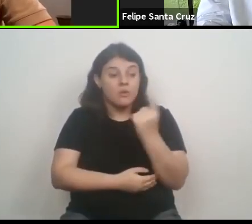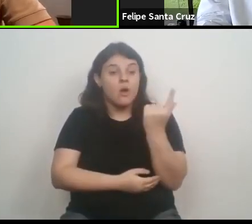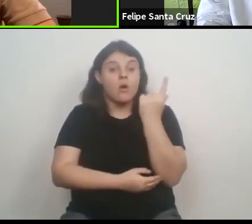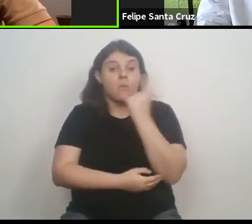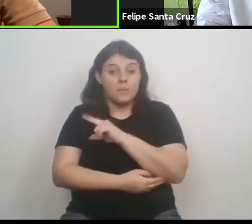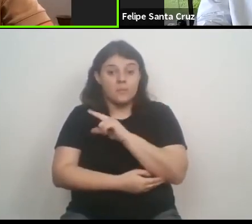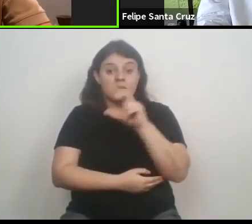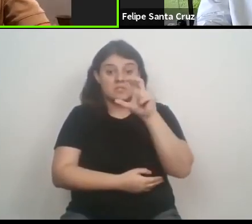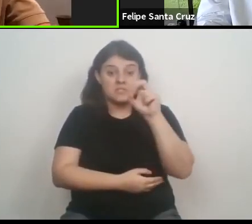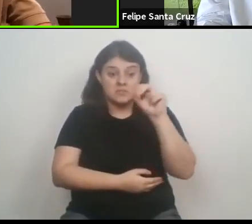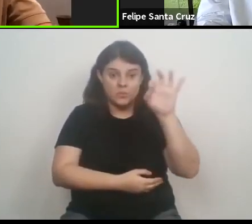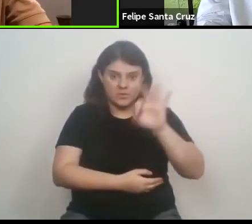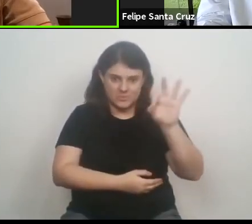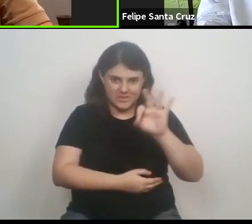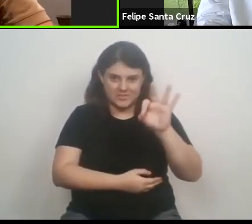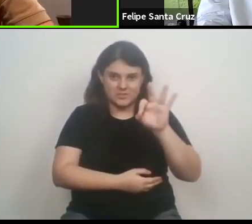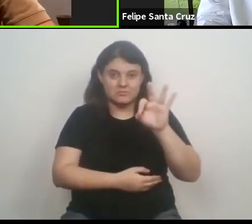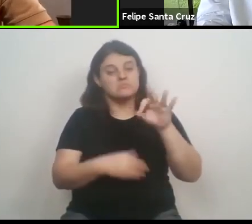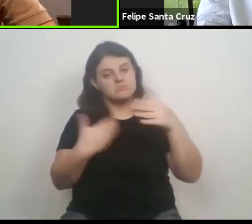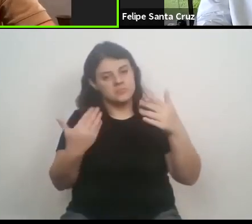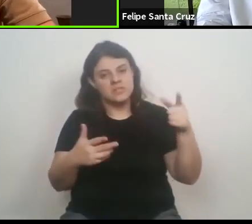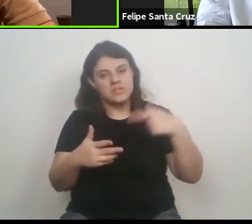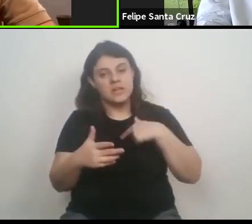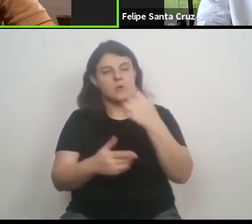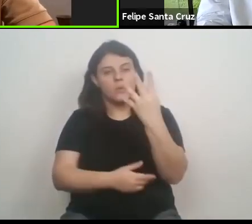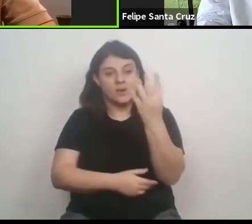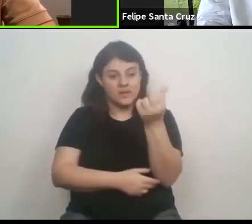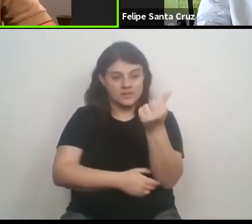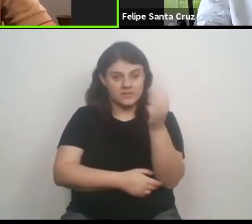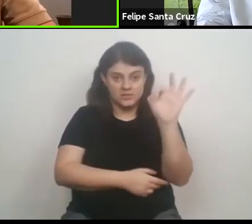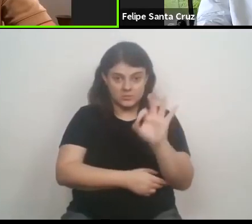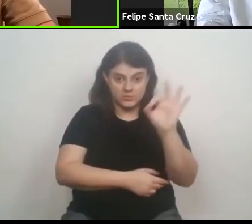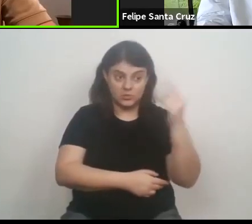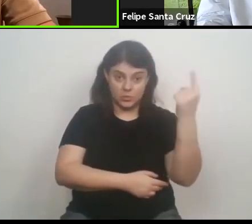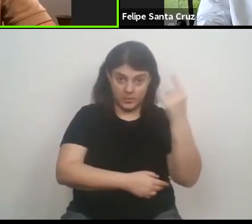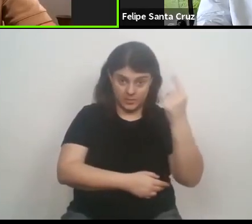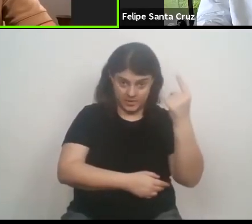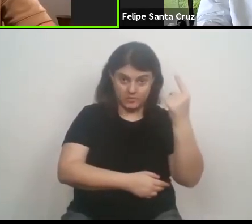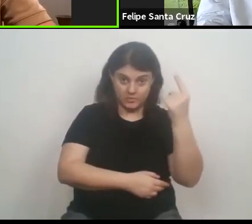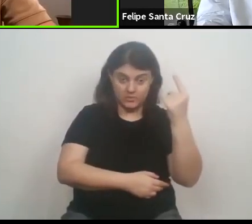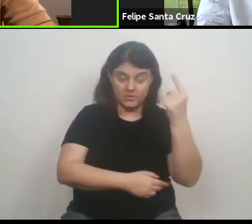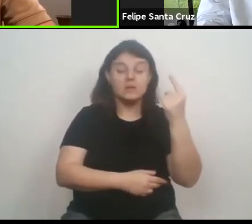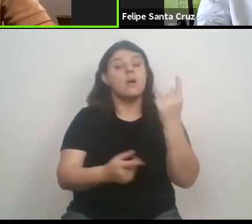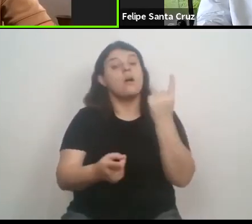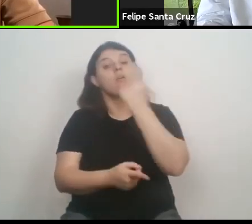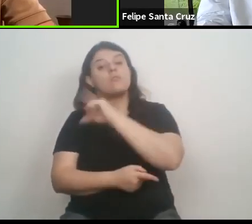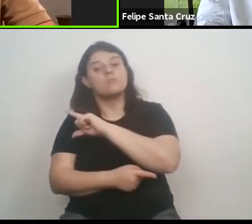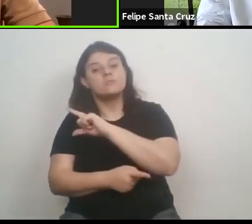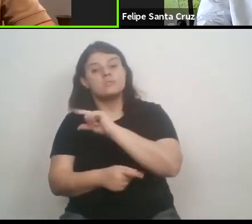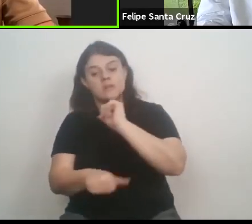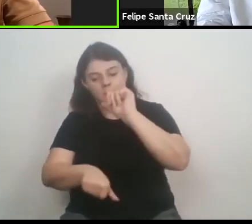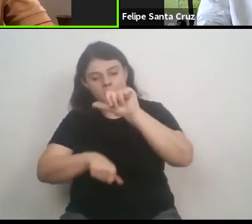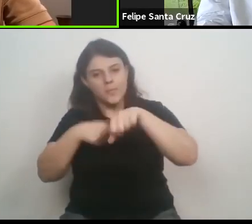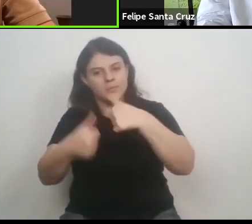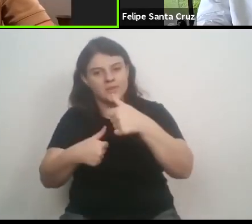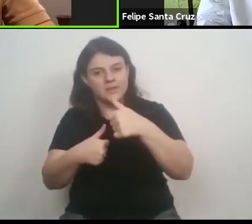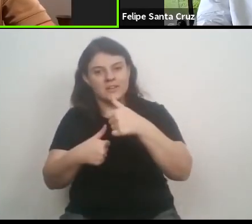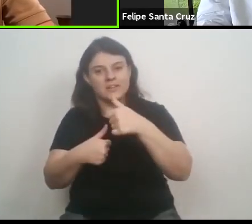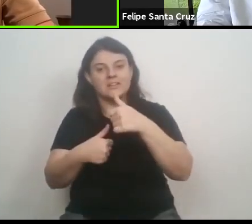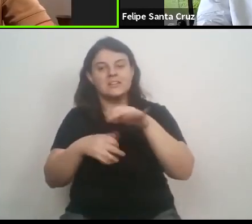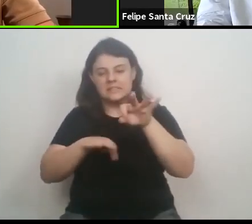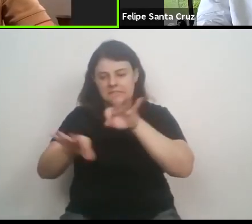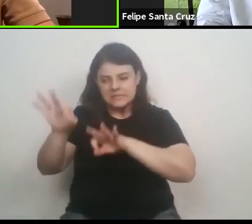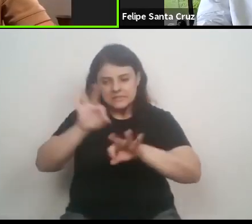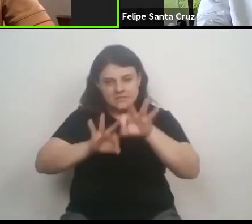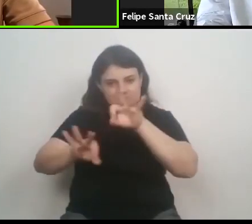os 50%, uma vez que ele fez 46% no primeiro turno. Foi possível reverter, desmontar